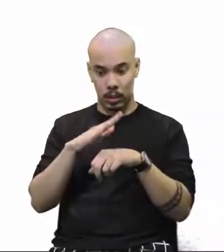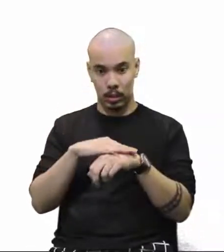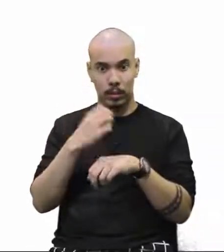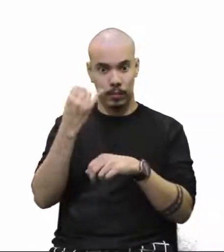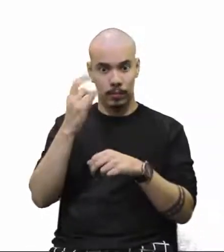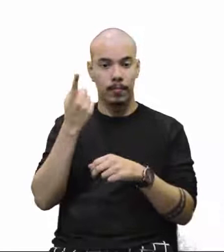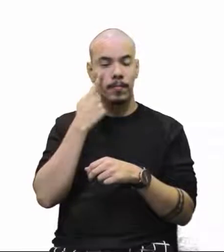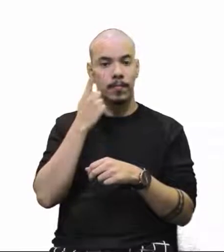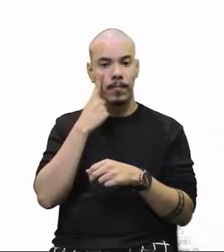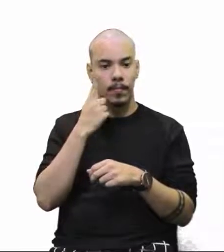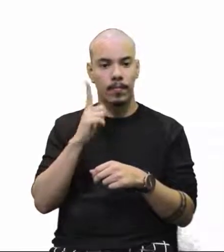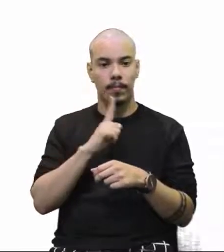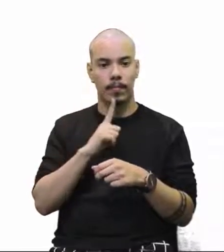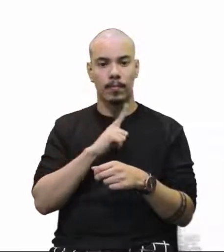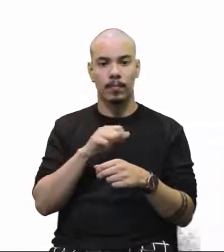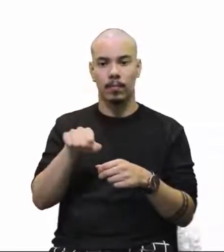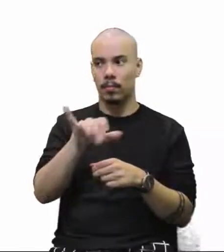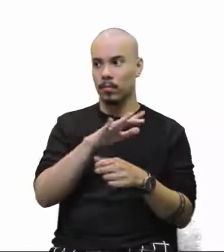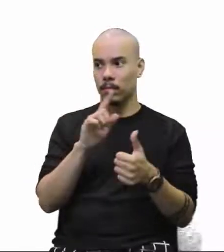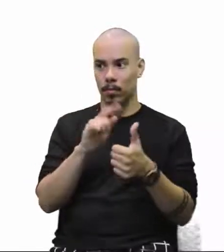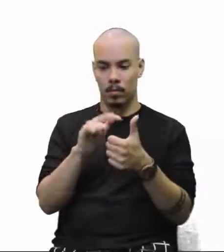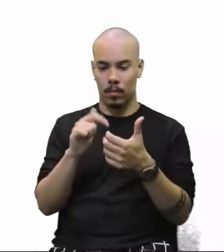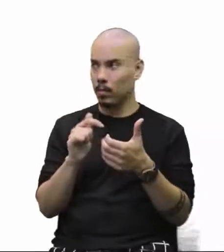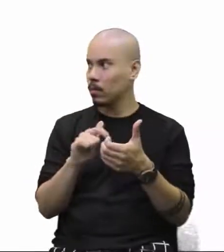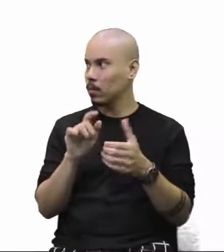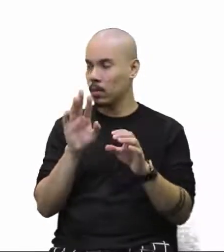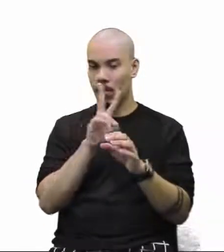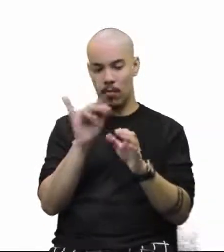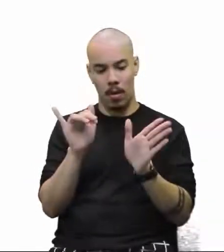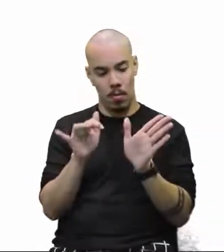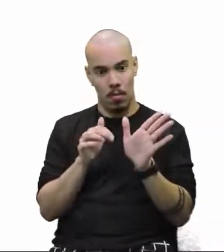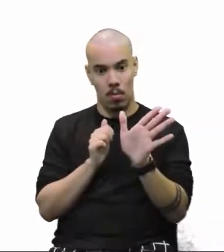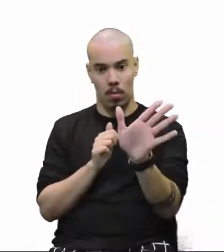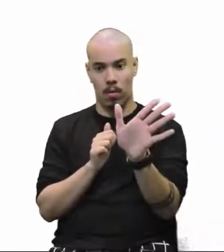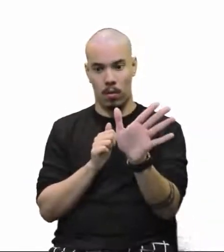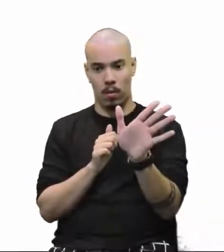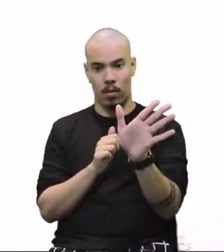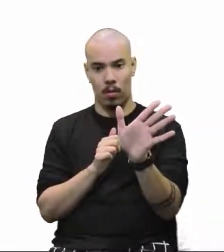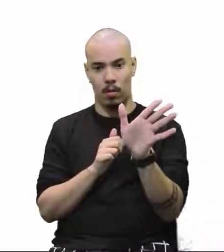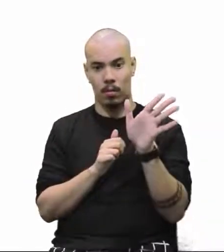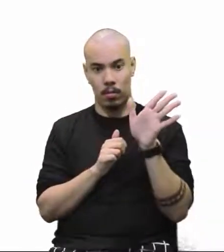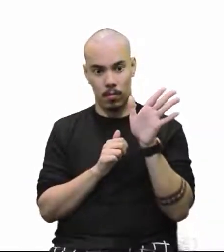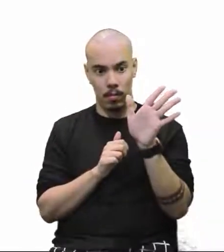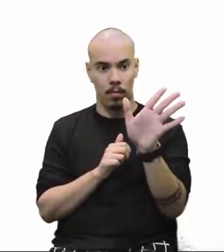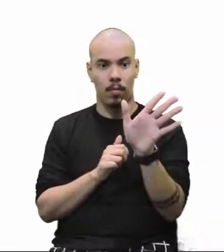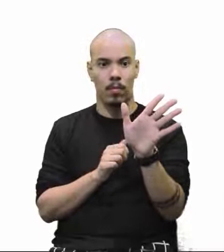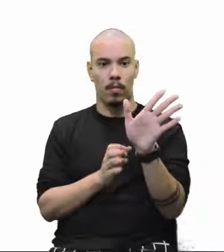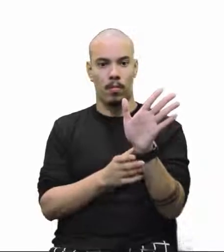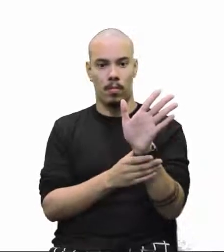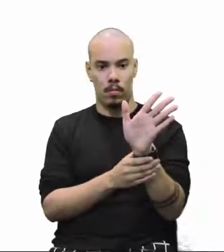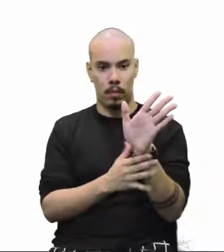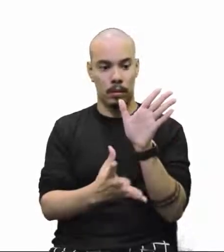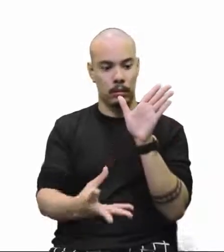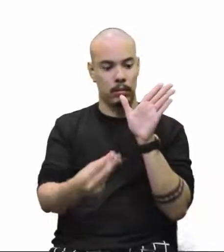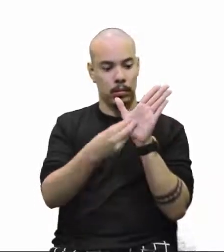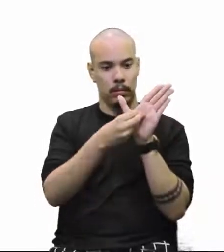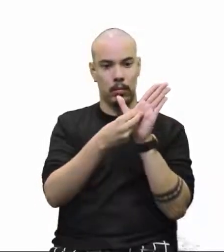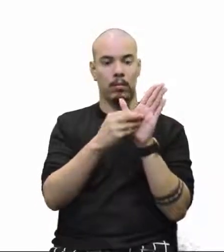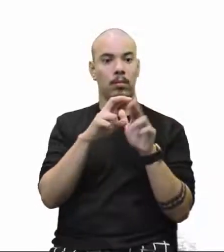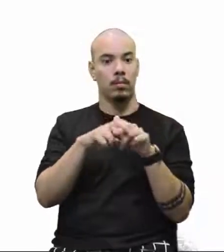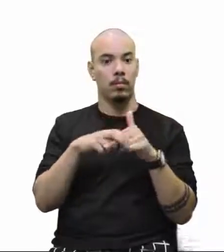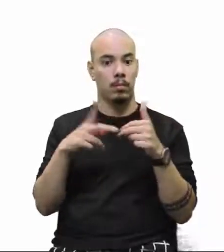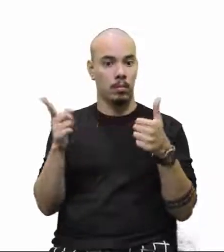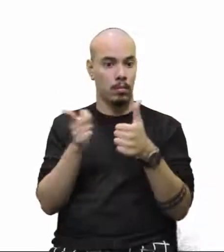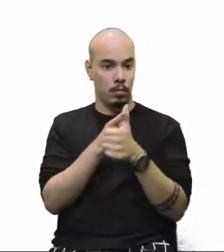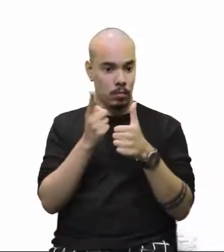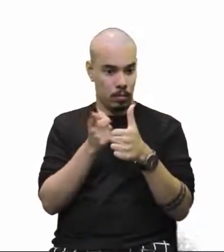e campo, o restante dos dedos. Você vai ter um empurrão, você vai ver que está entrando no monitor. Então, primeiro